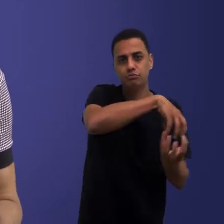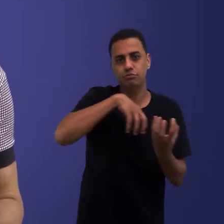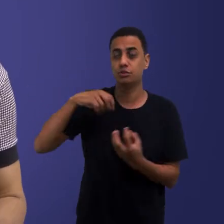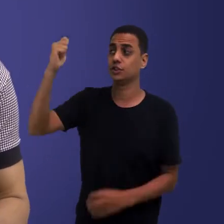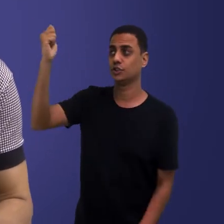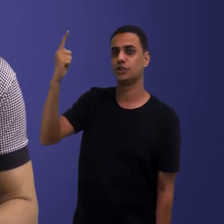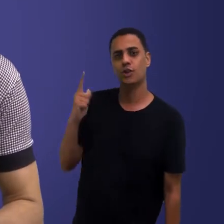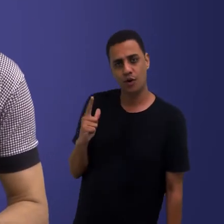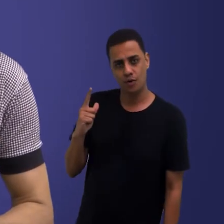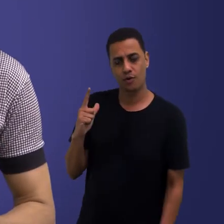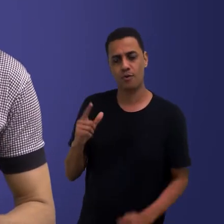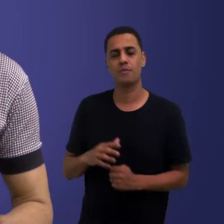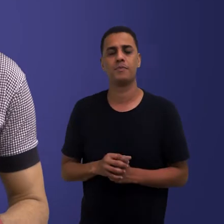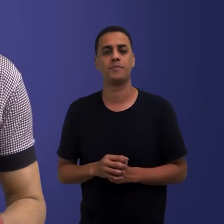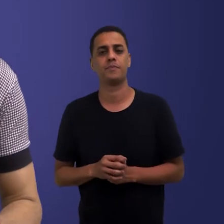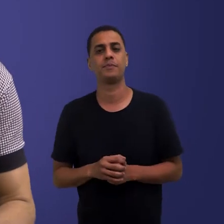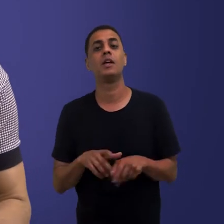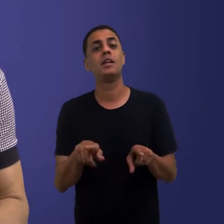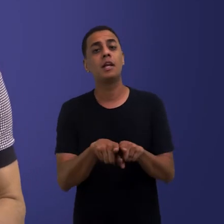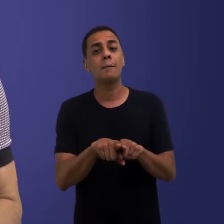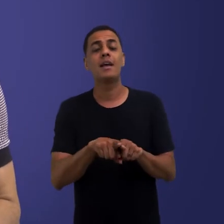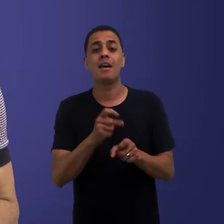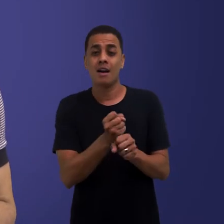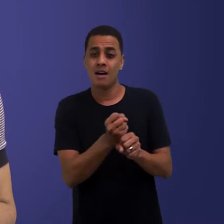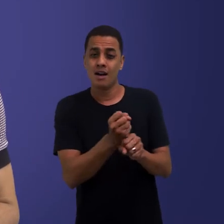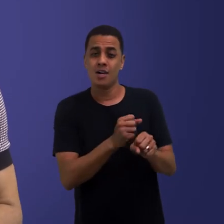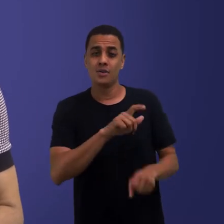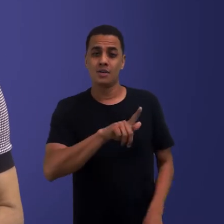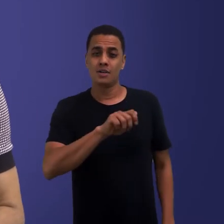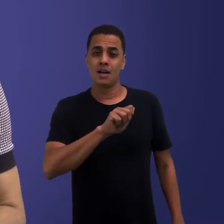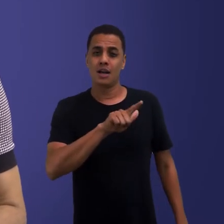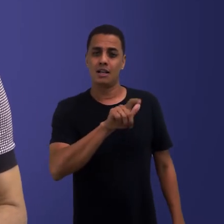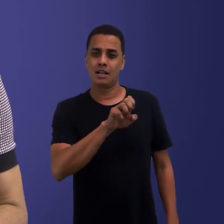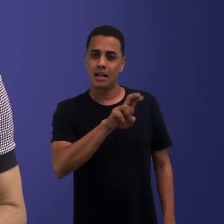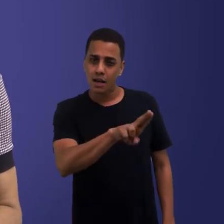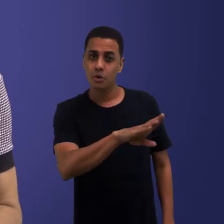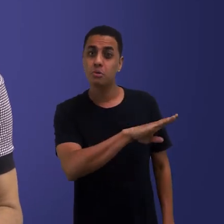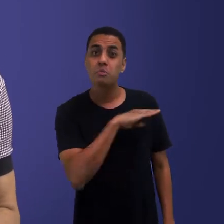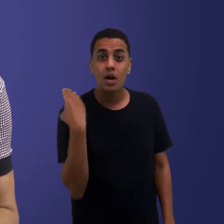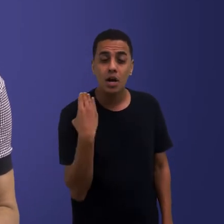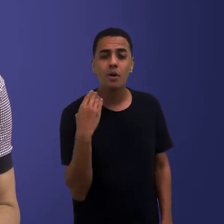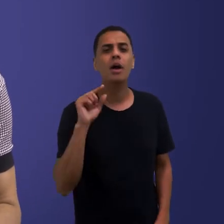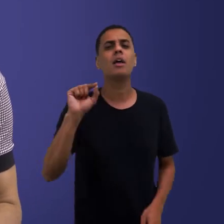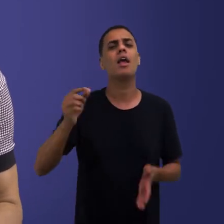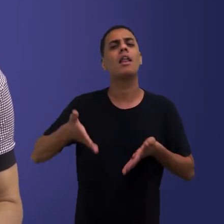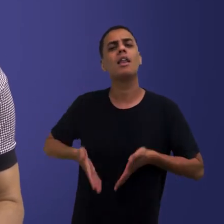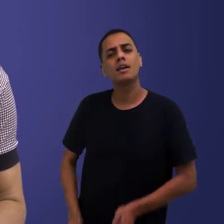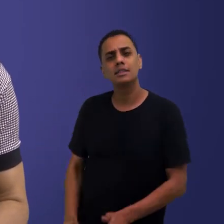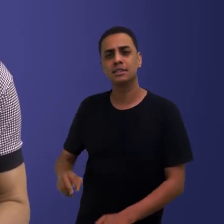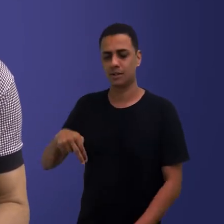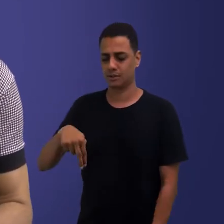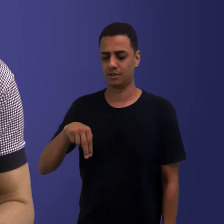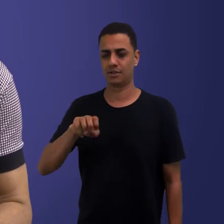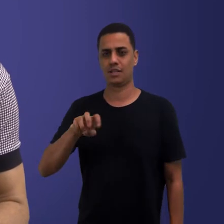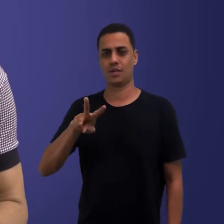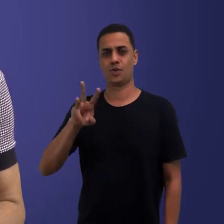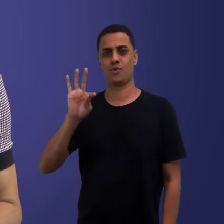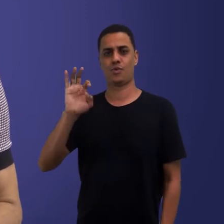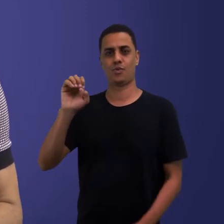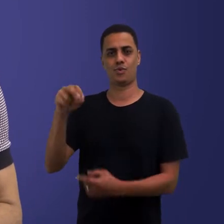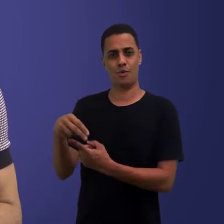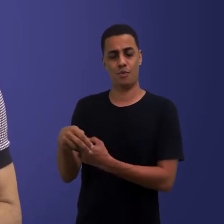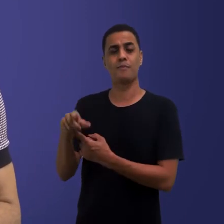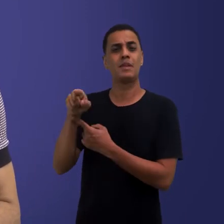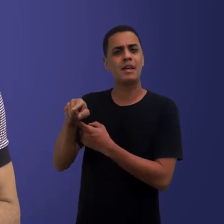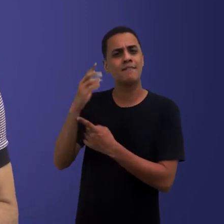elípticas, são figuras fundamentais da Revolução Copernicana. No mesmo ano em que Galileu morreu, Isaac Newton